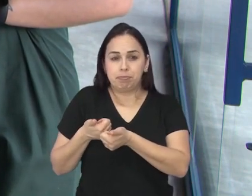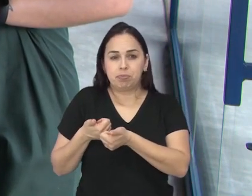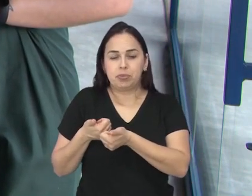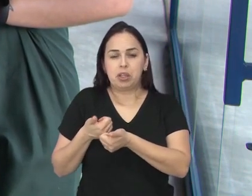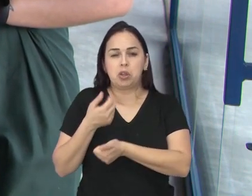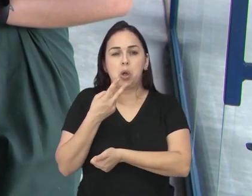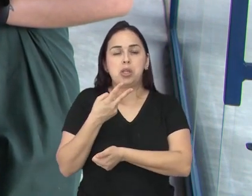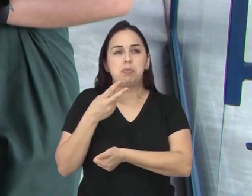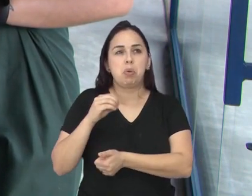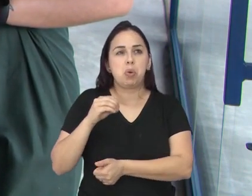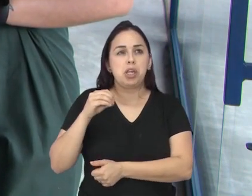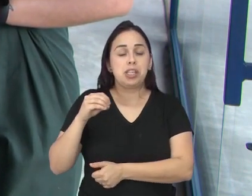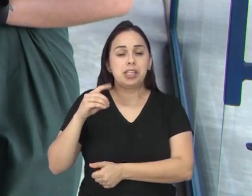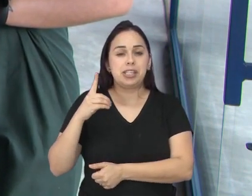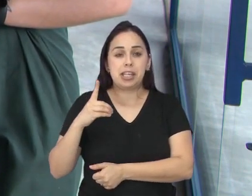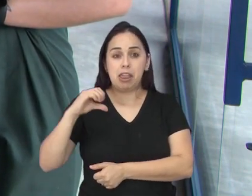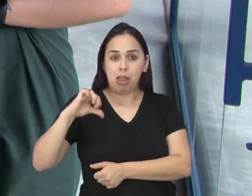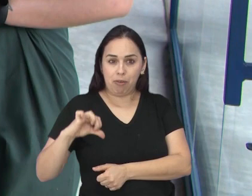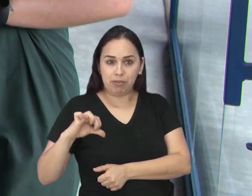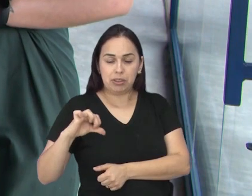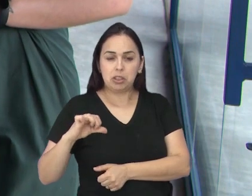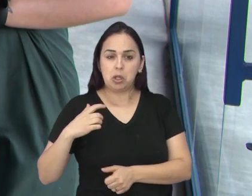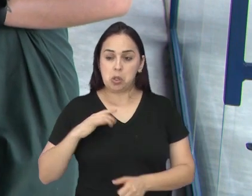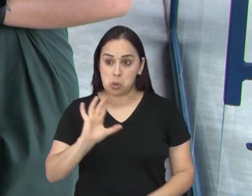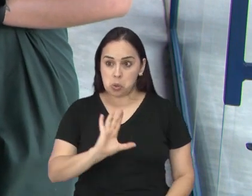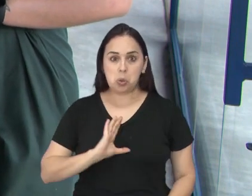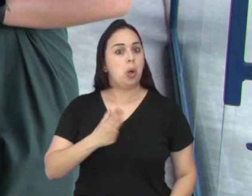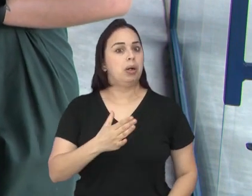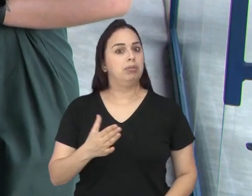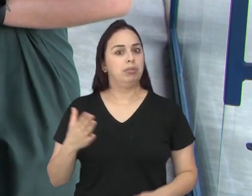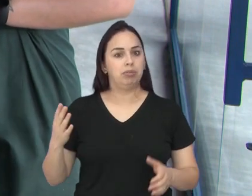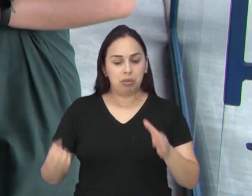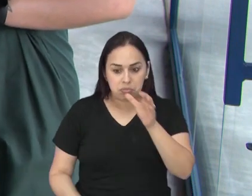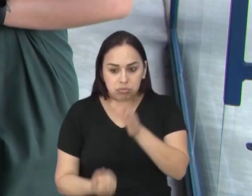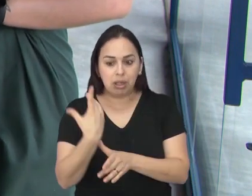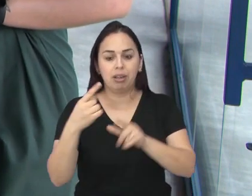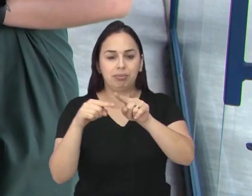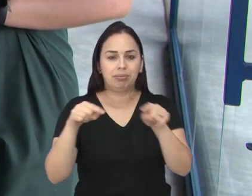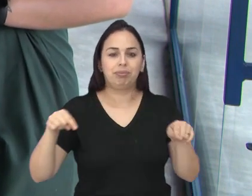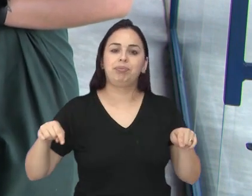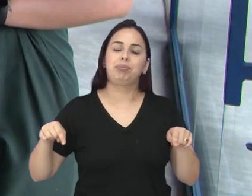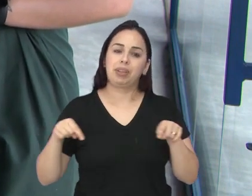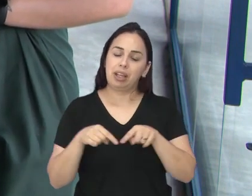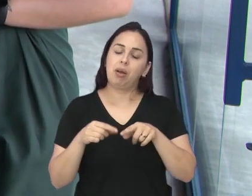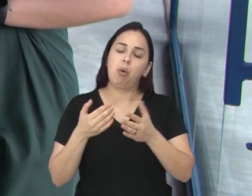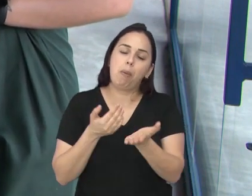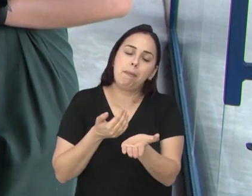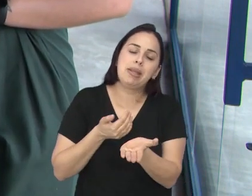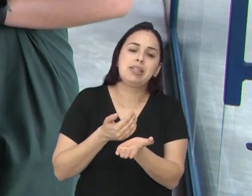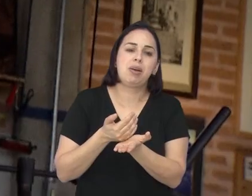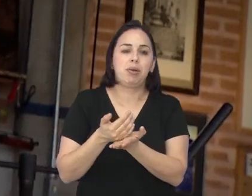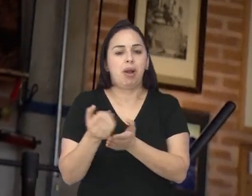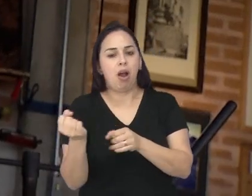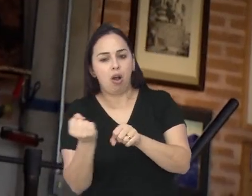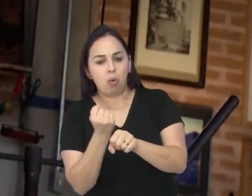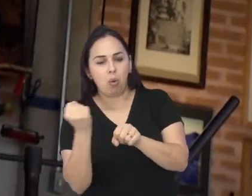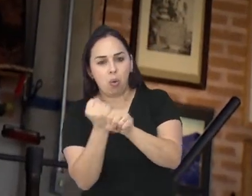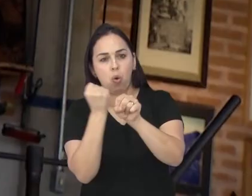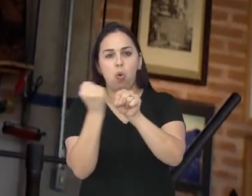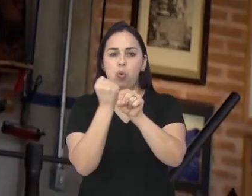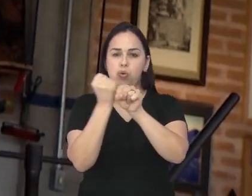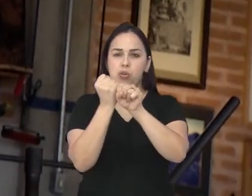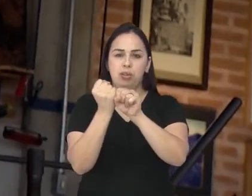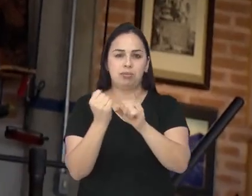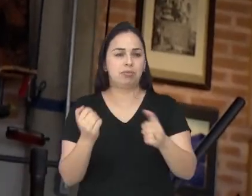especificamente em 2019, a gente tomou coragem e falou, vamos. E aí começamos a